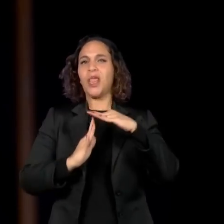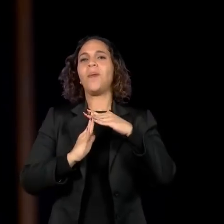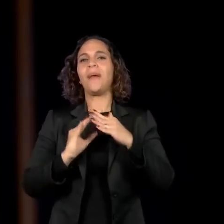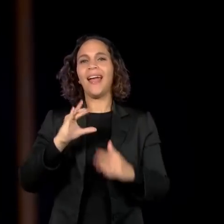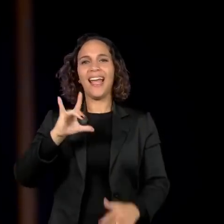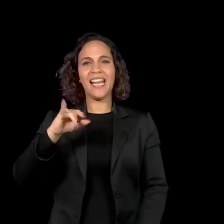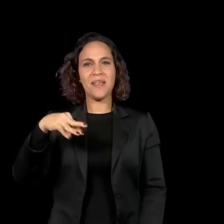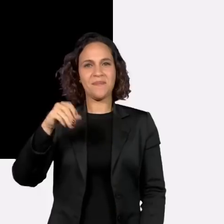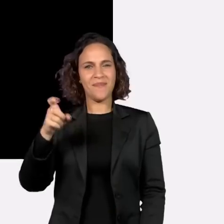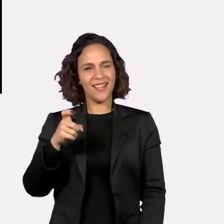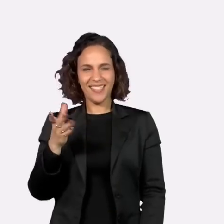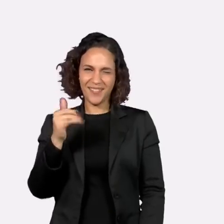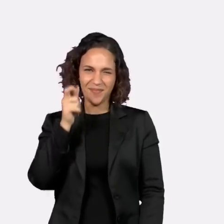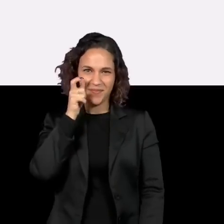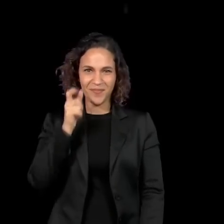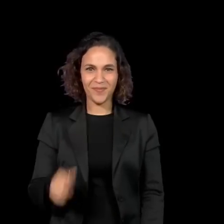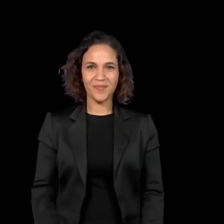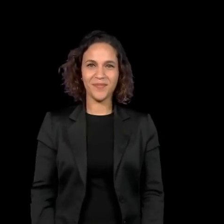Até mais.